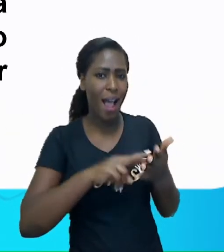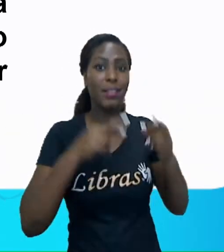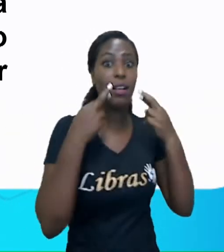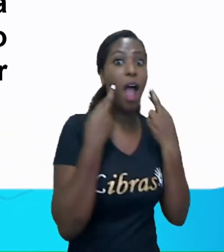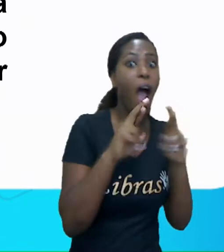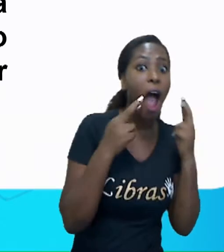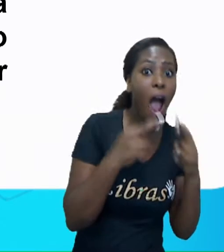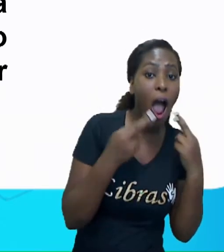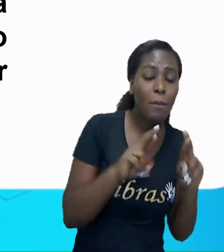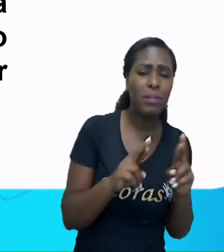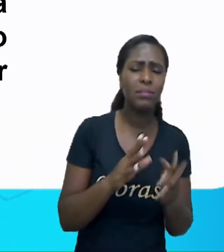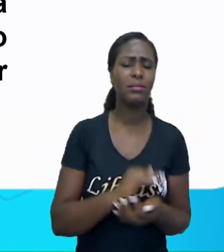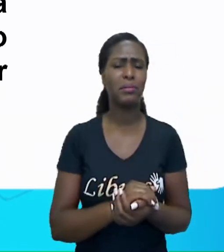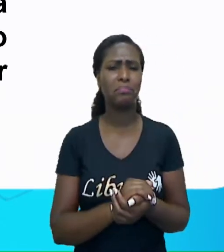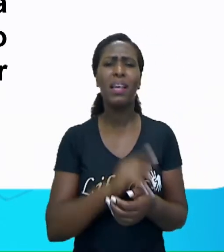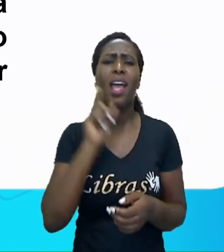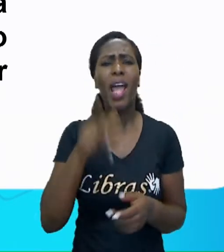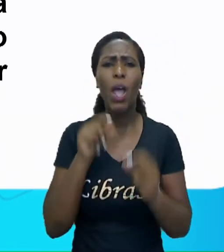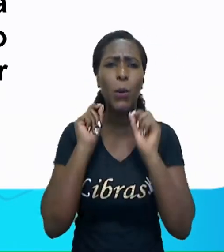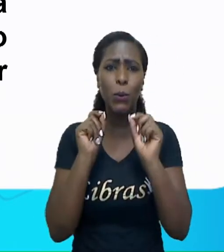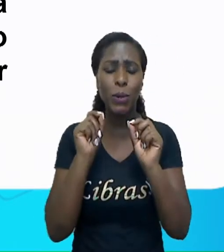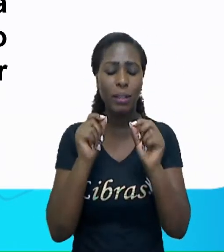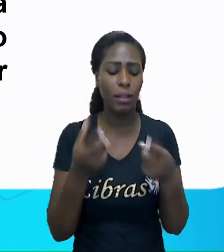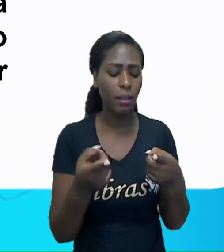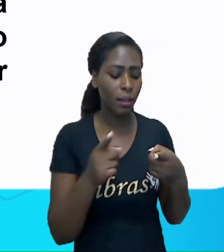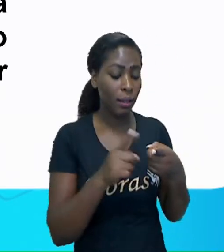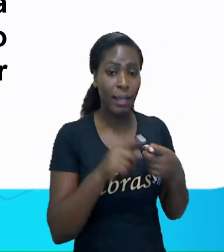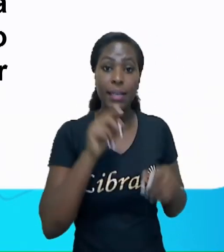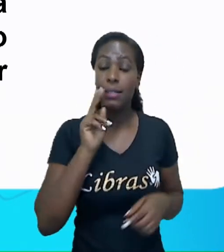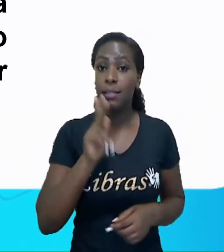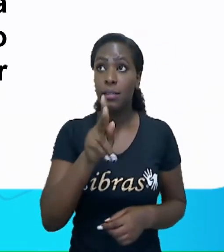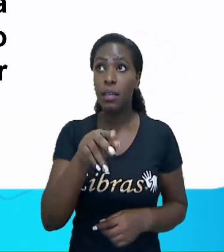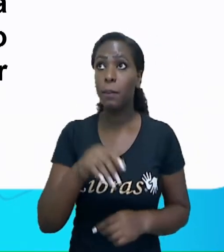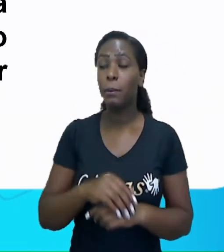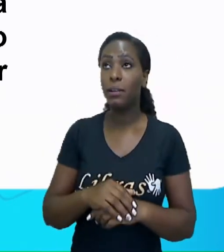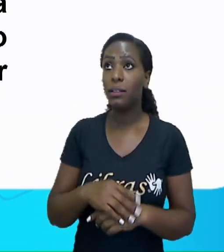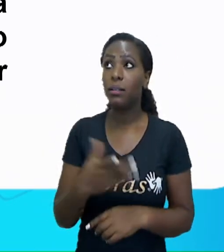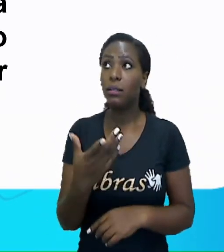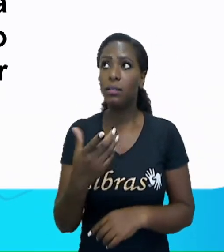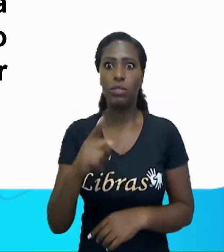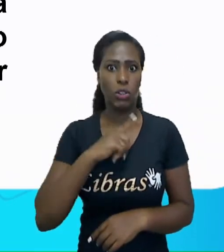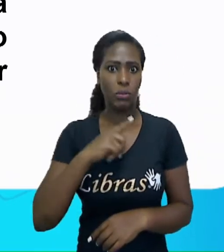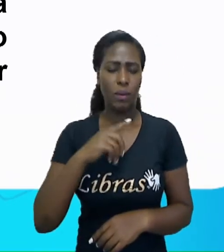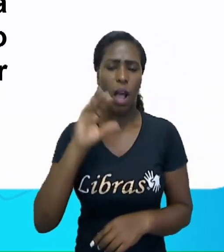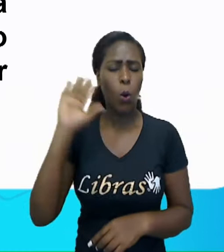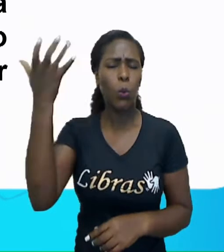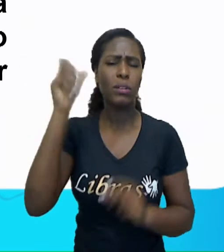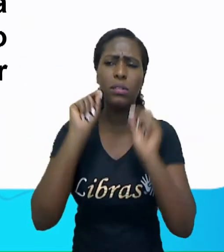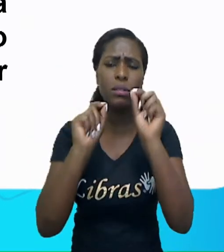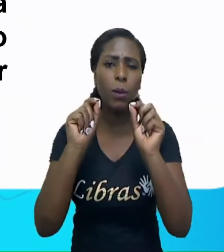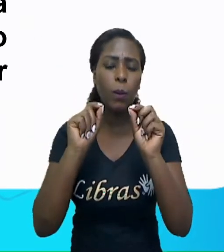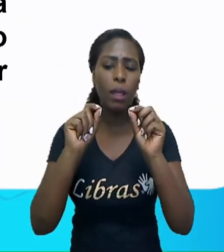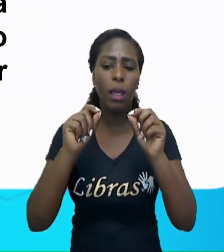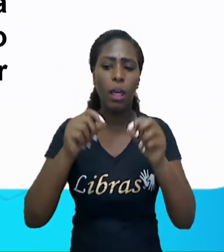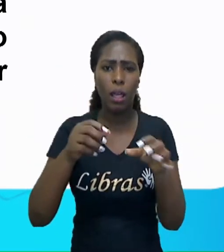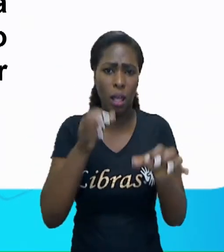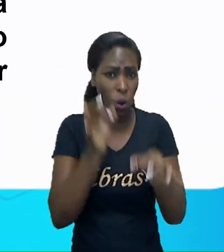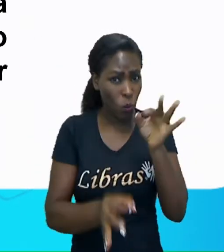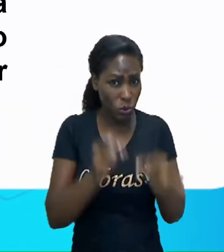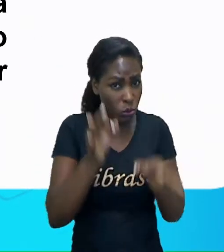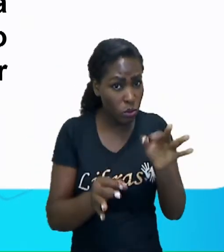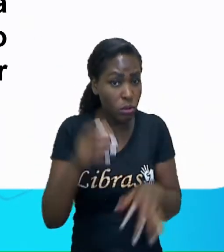instrumento de que dispomos sempre que considerando sermos vítimas ou testemunhas